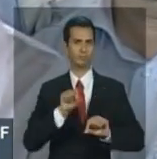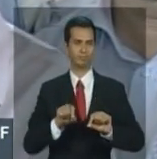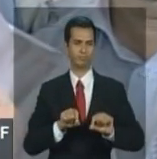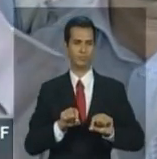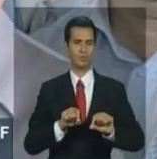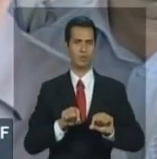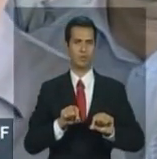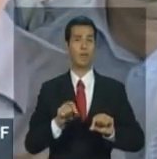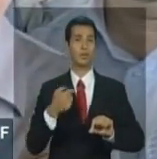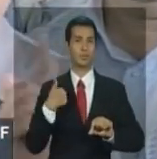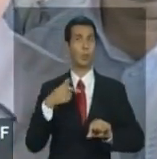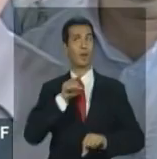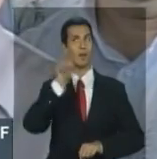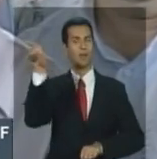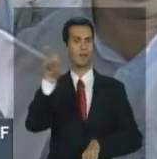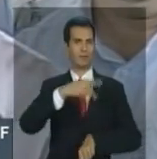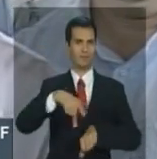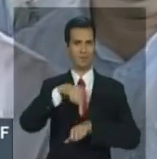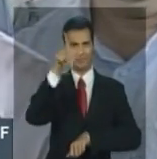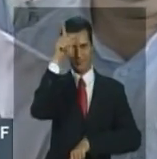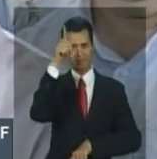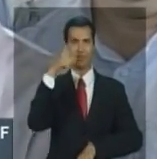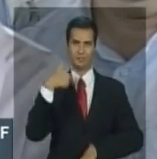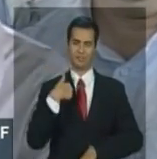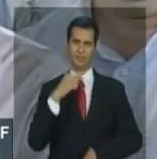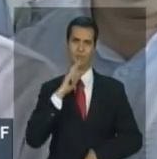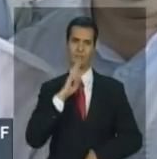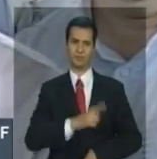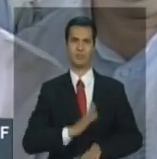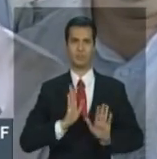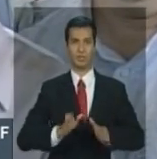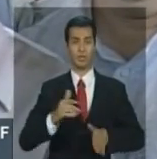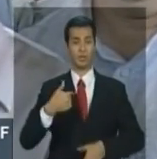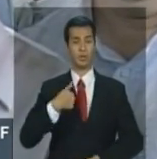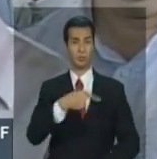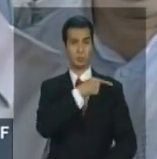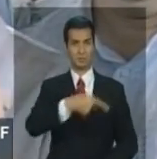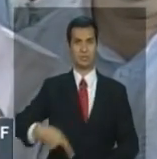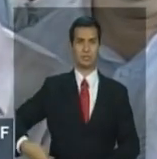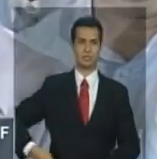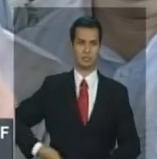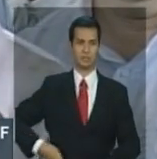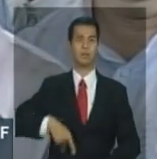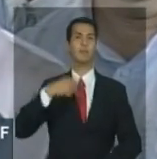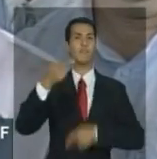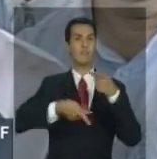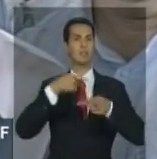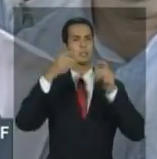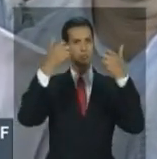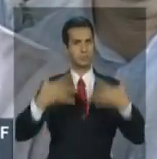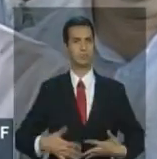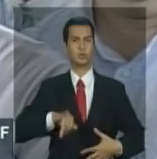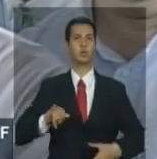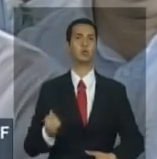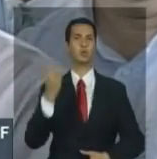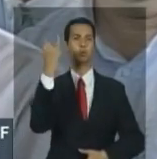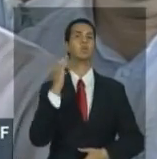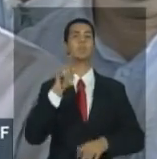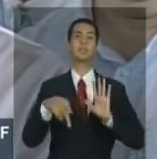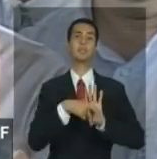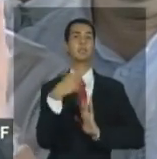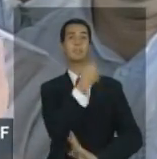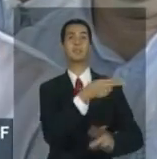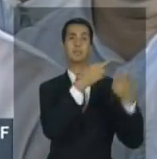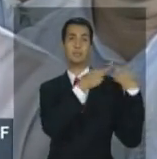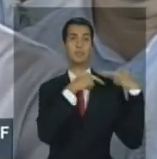uma coisa que eu disse lá na Alemanha. No meu governo, fala sobre juros. O ministro